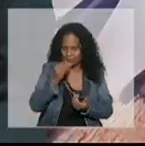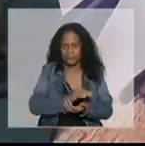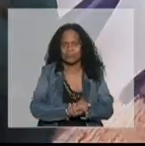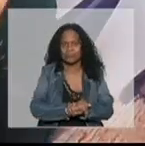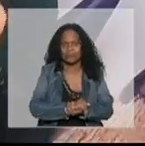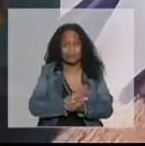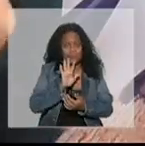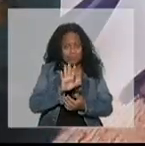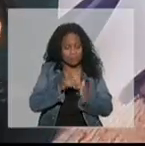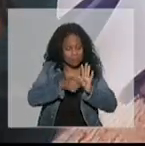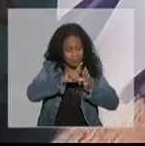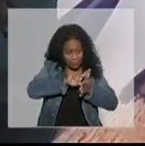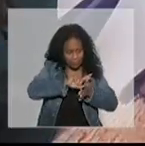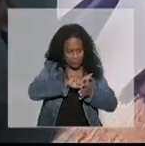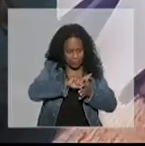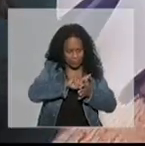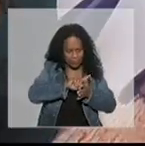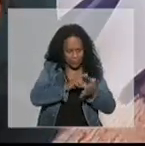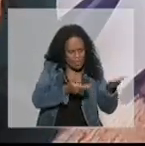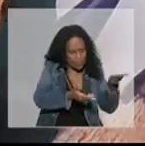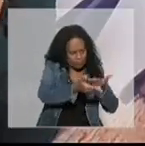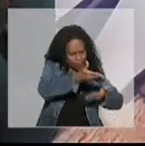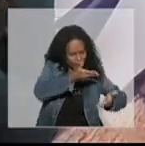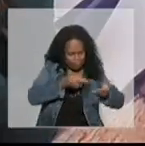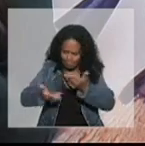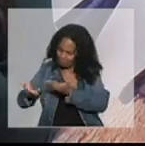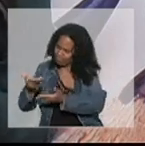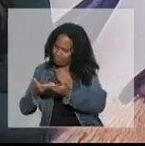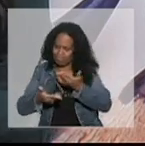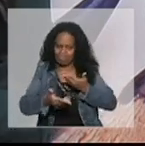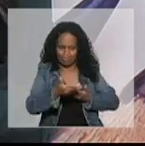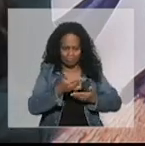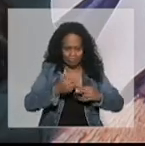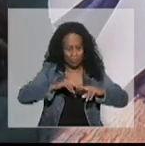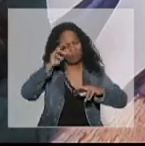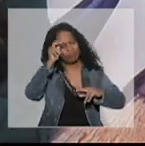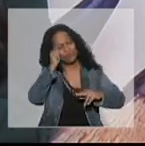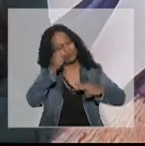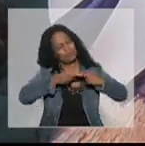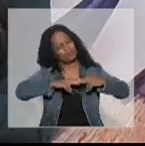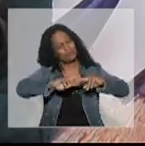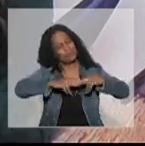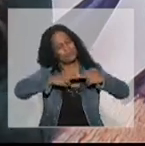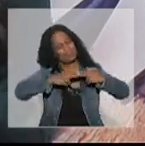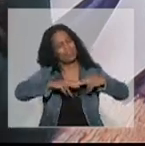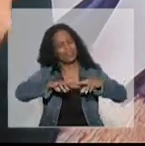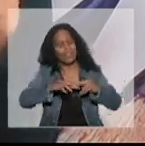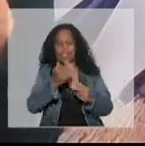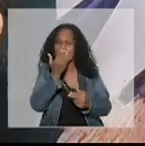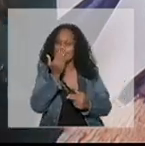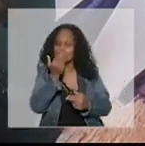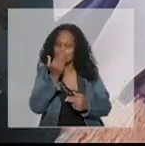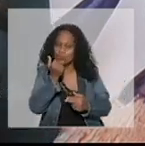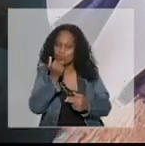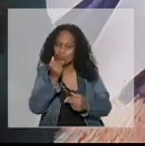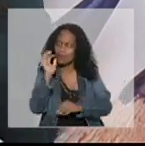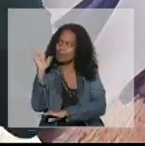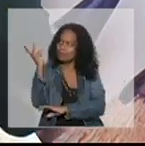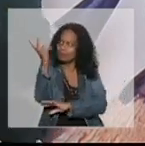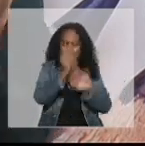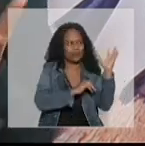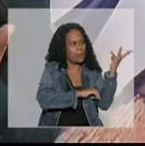batido, falar um pouquinho mais dessa questão da cooperação. Porque, claro, dormir em rede todo mundo sabe, a mandioca, né, a